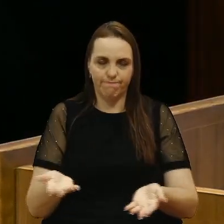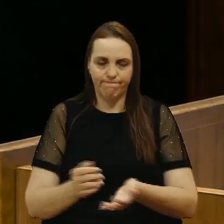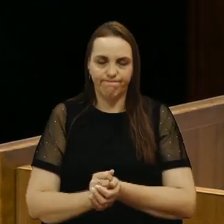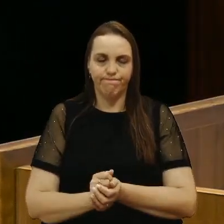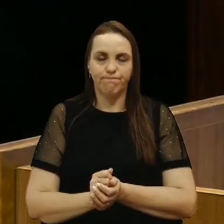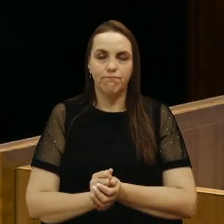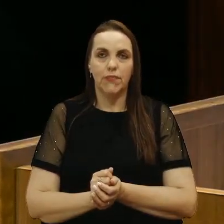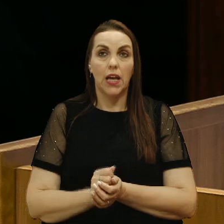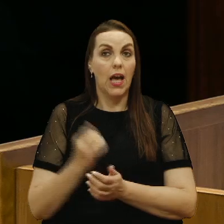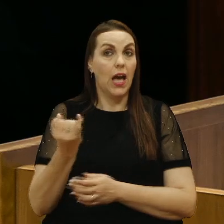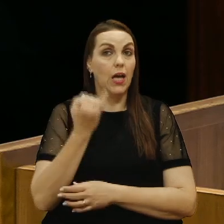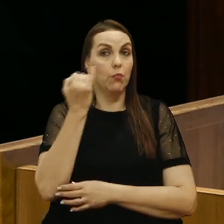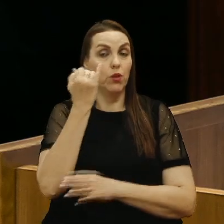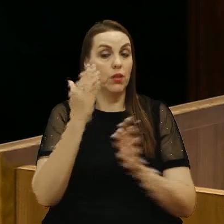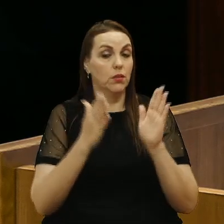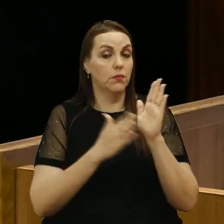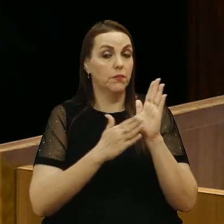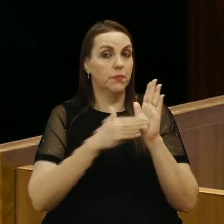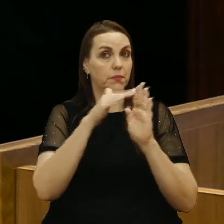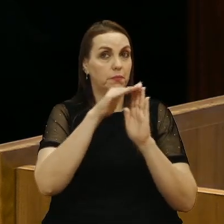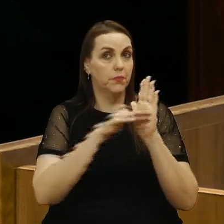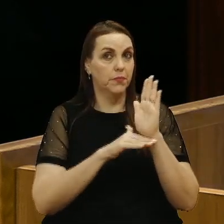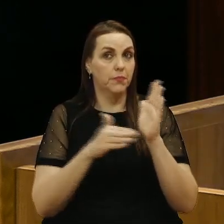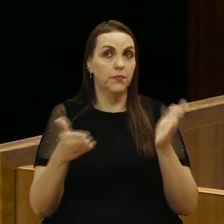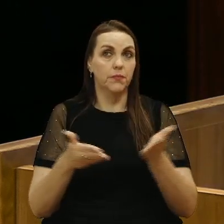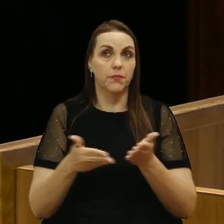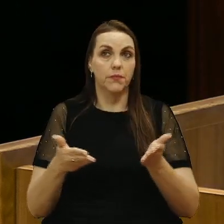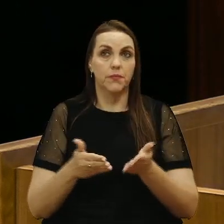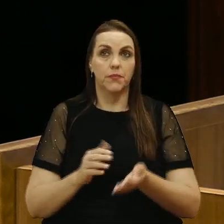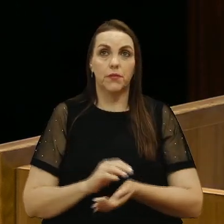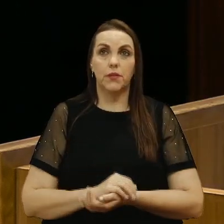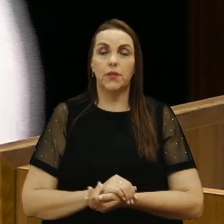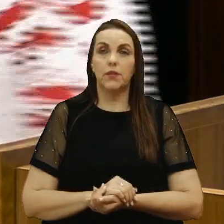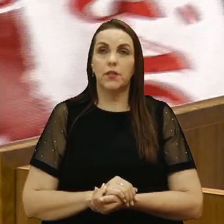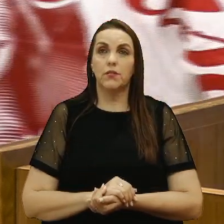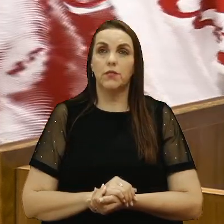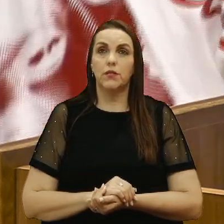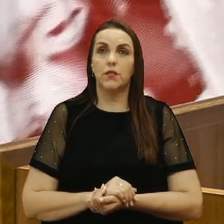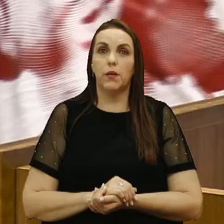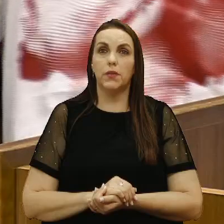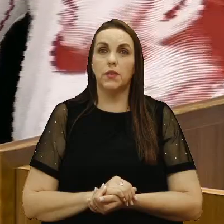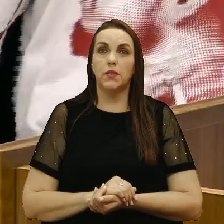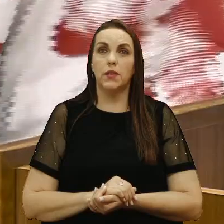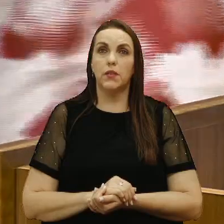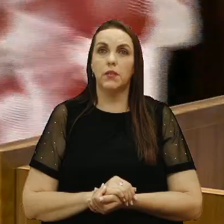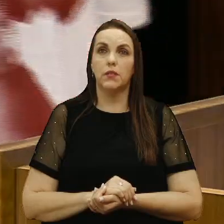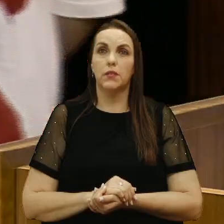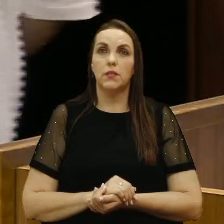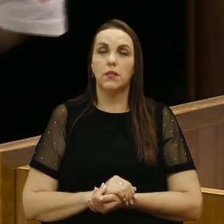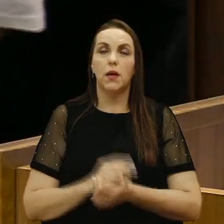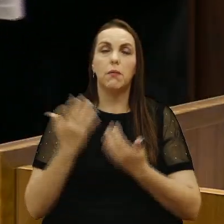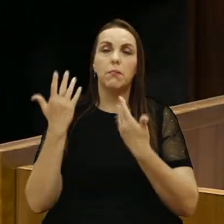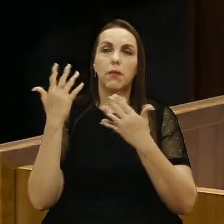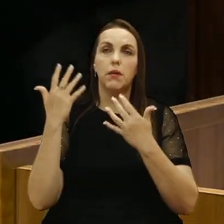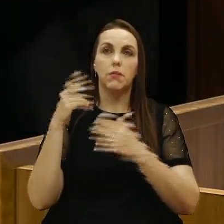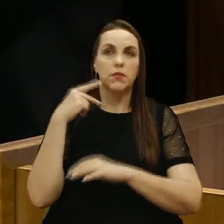pauta que eu trago aqui, queria parabenizar o vereador Libardi